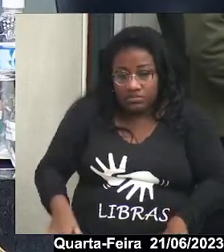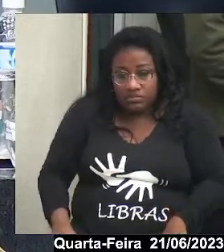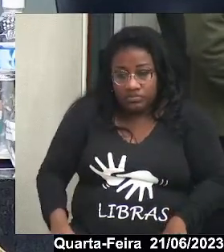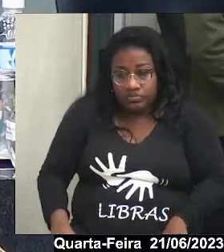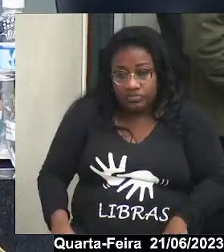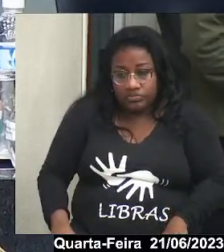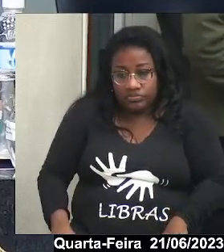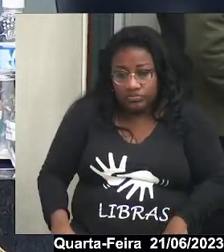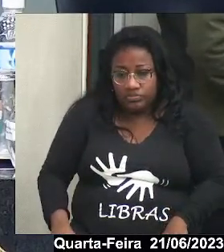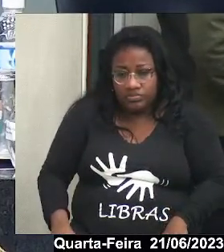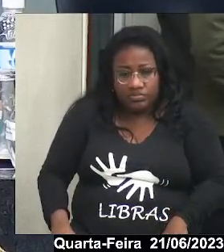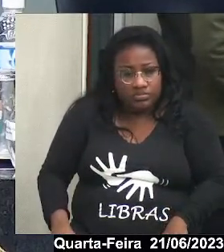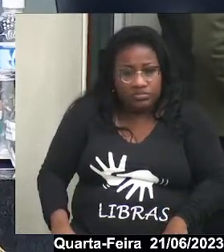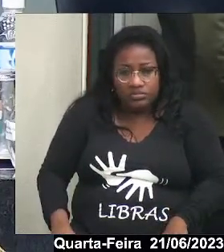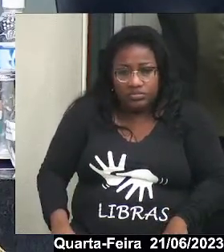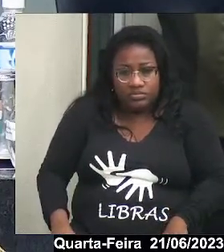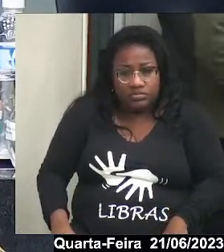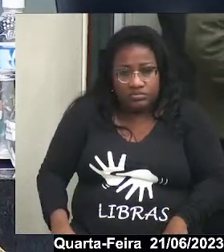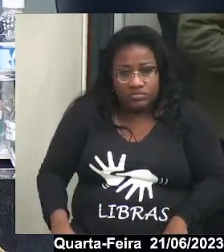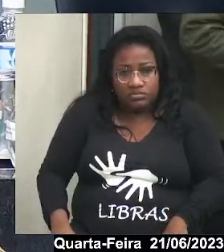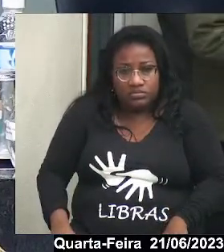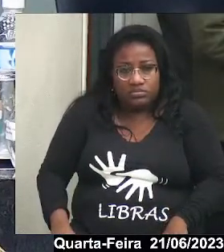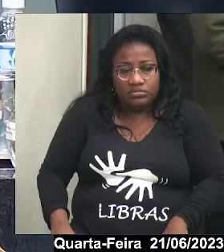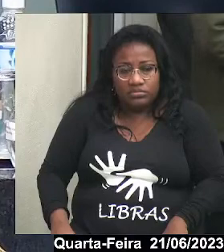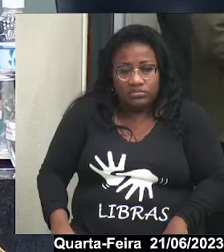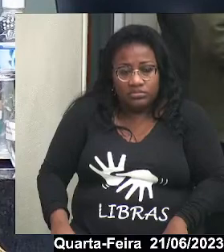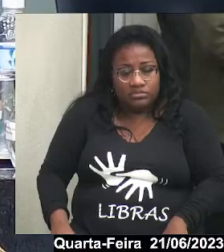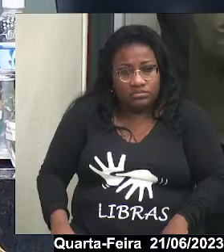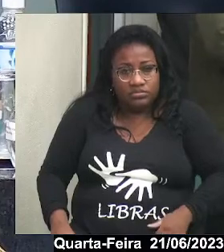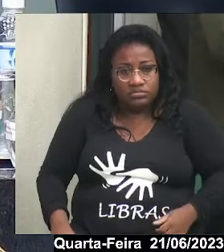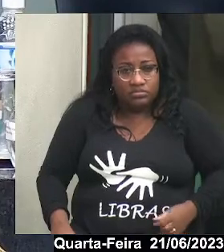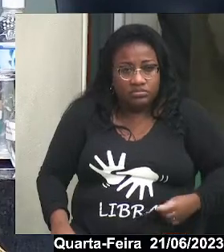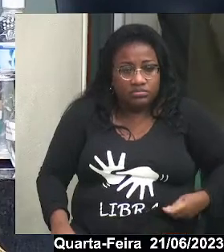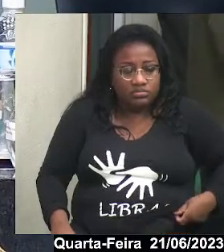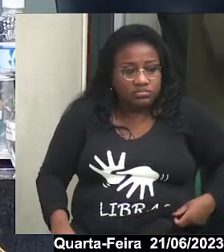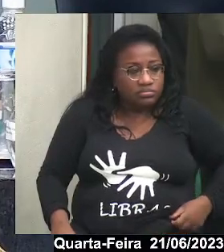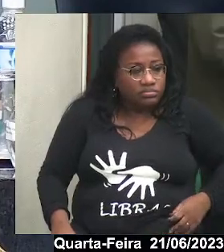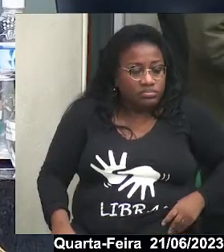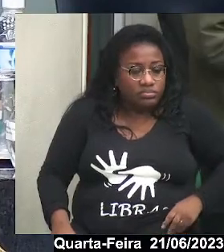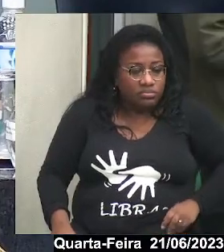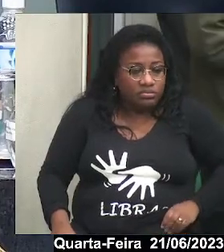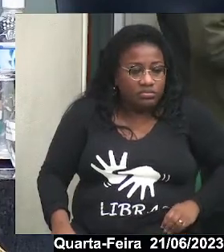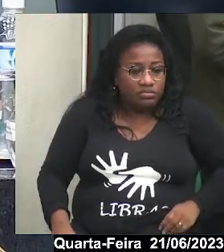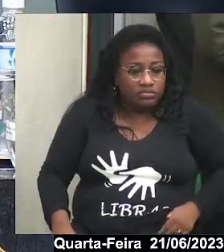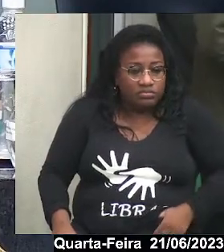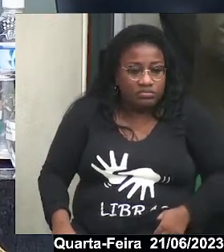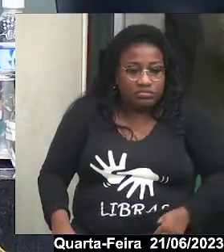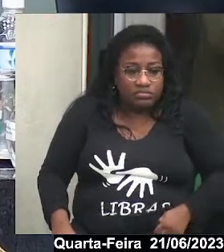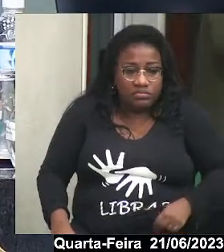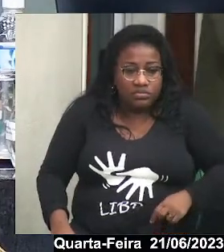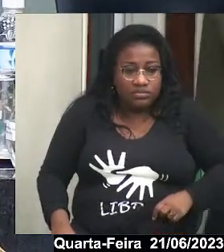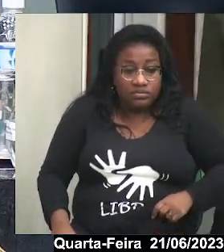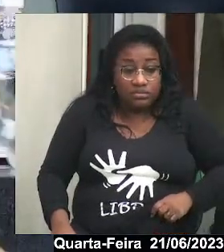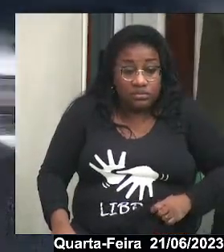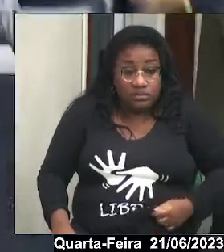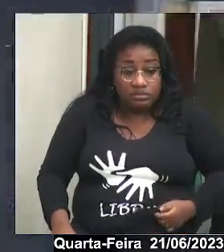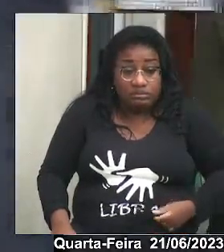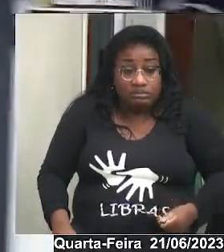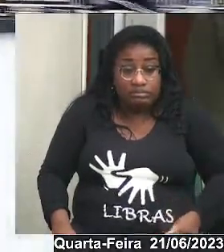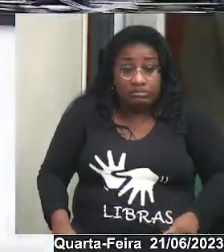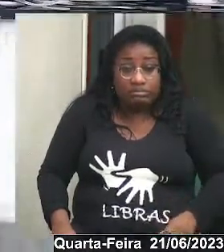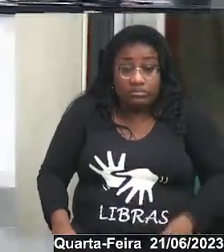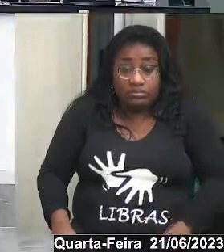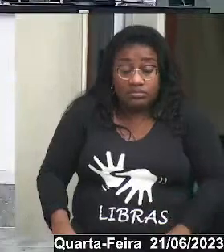irmão. Acabou a sua parte de mentira. Esse legado seu está se encerrando hoje. Um abraço a todos. As indicações